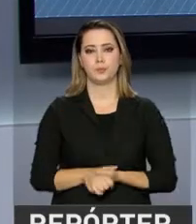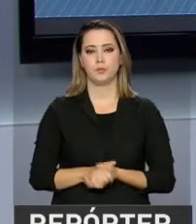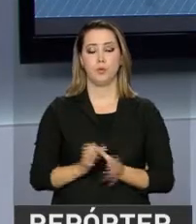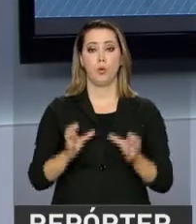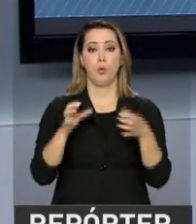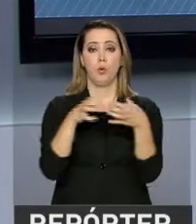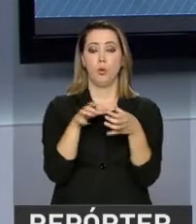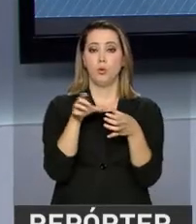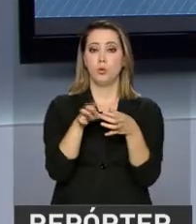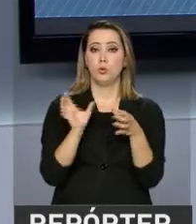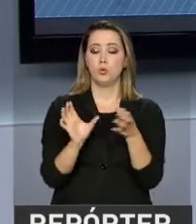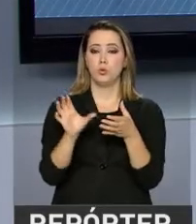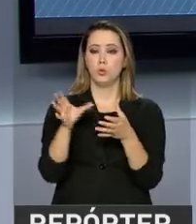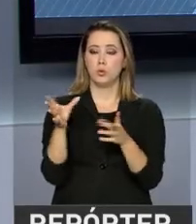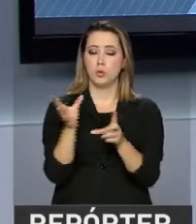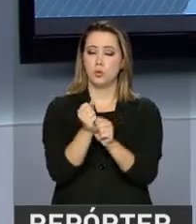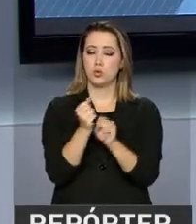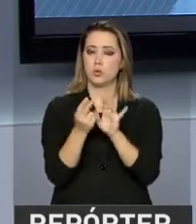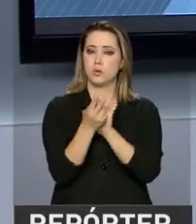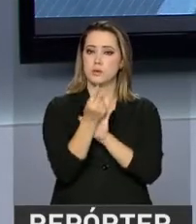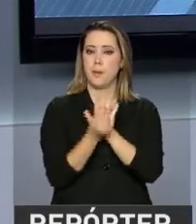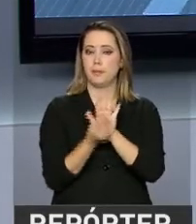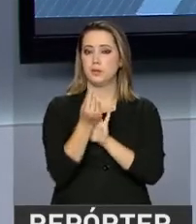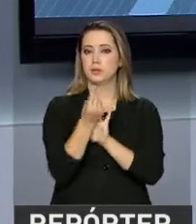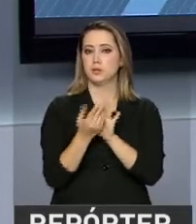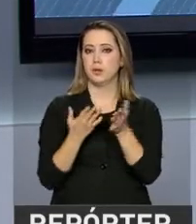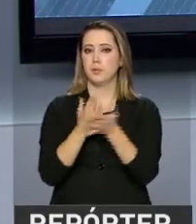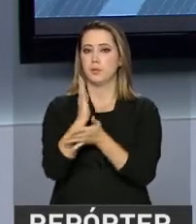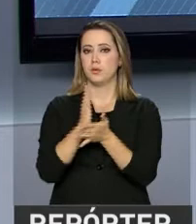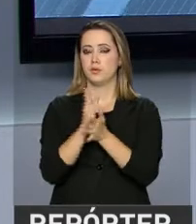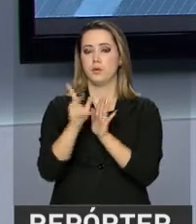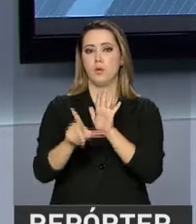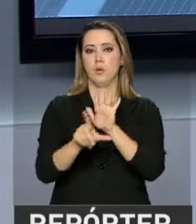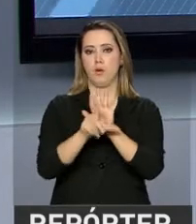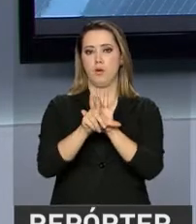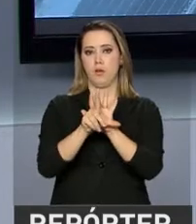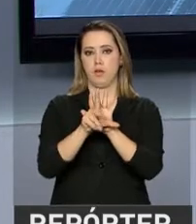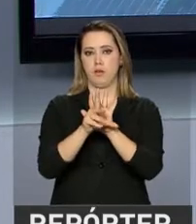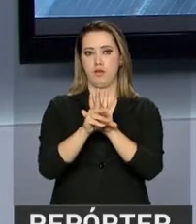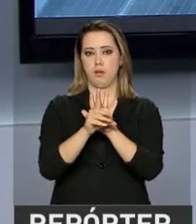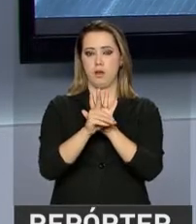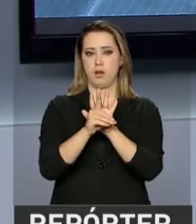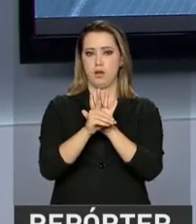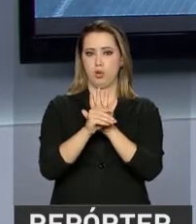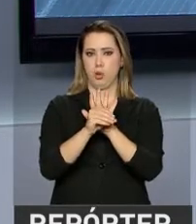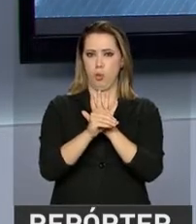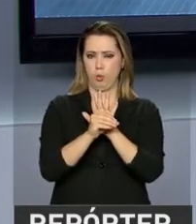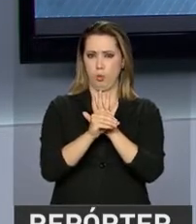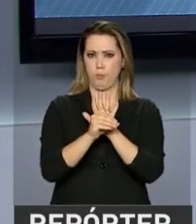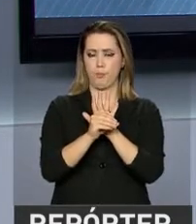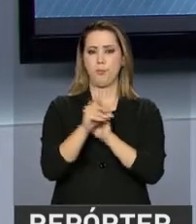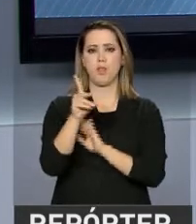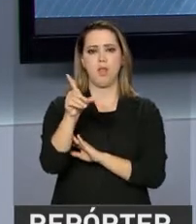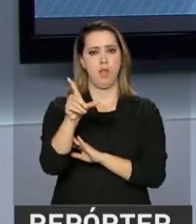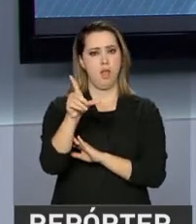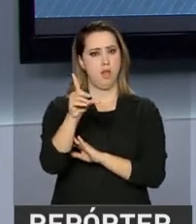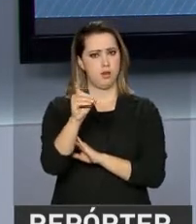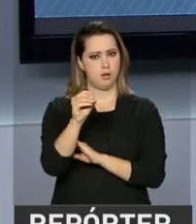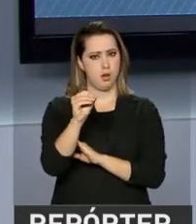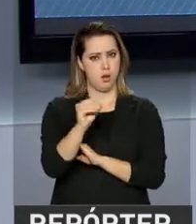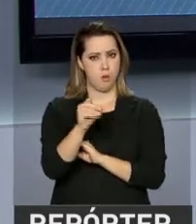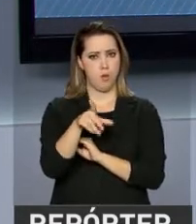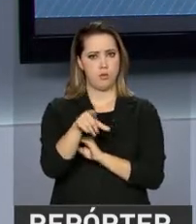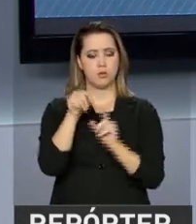mista de orçamento aprovou na noite de ontem o relatório da lei de diretrizes orçamentárias para 2018 a ld ó